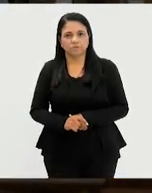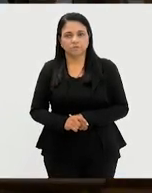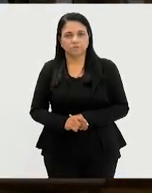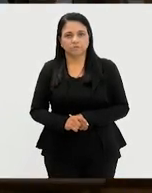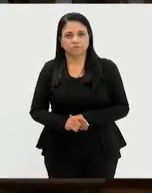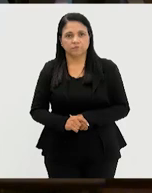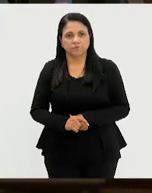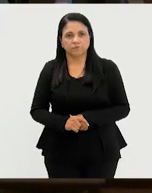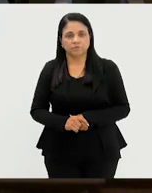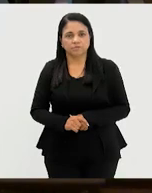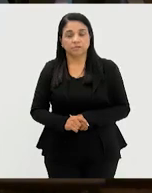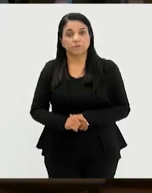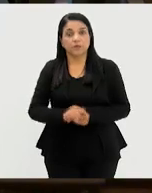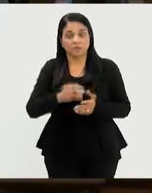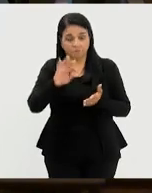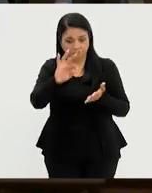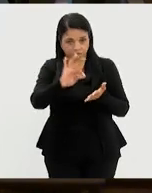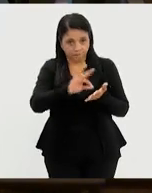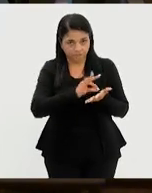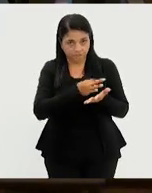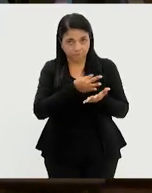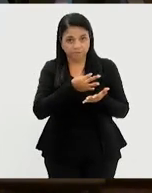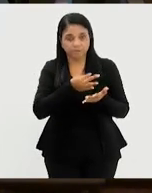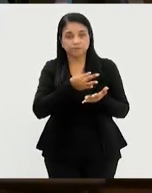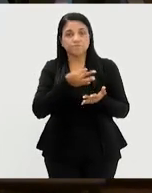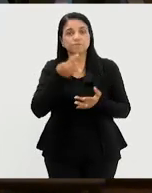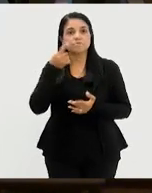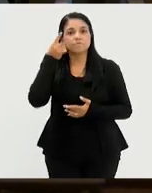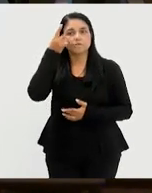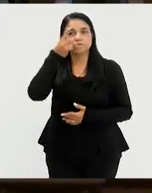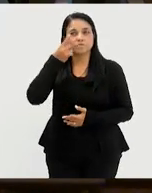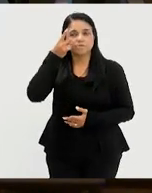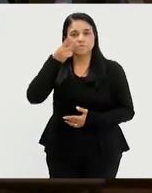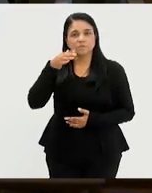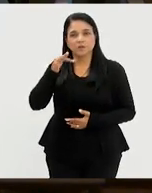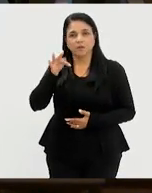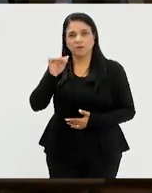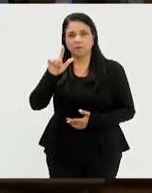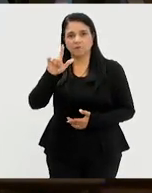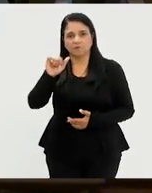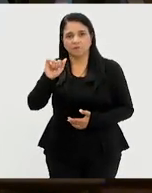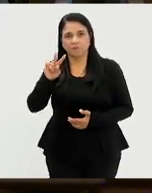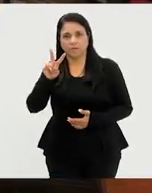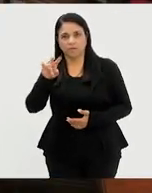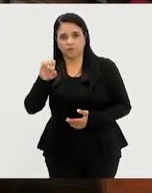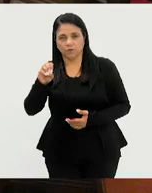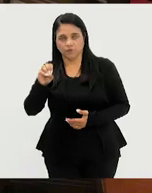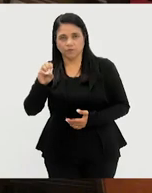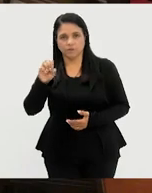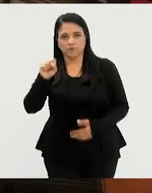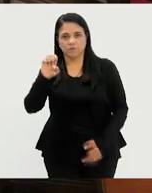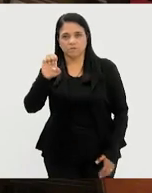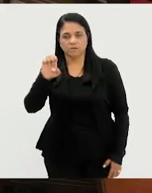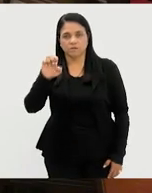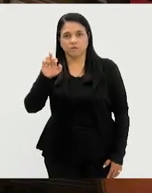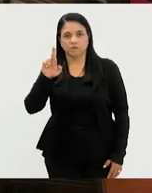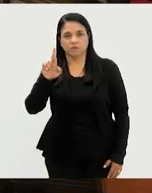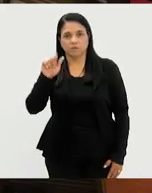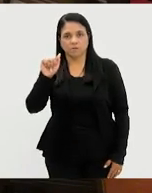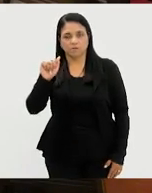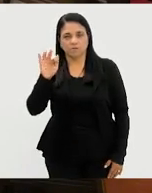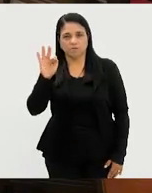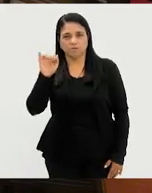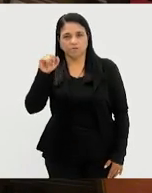próximo orador inscrito é o nbre deputado Flávio sarafim que dispõe de 10